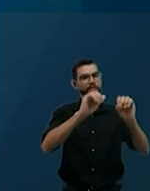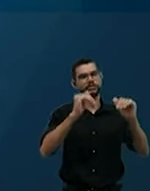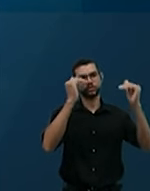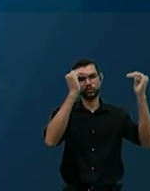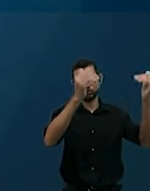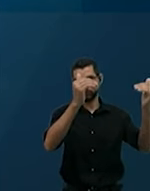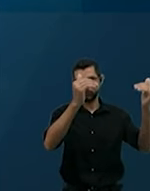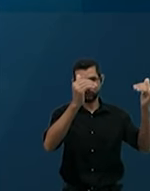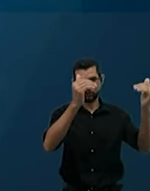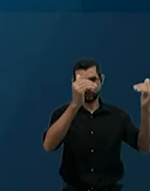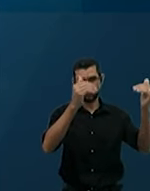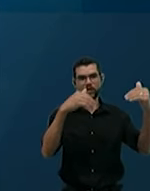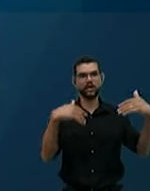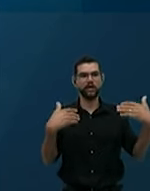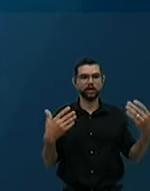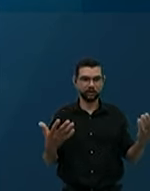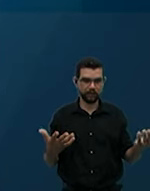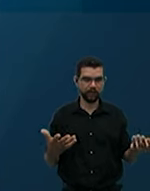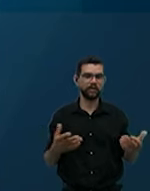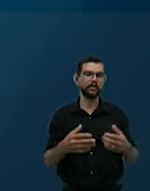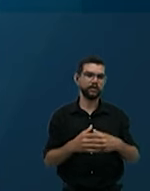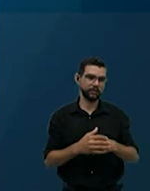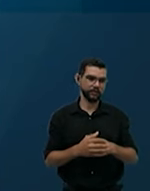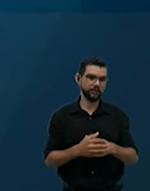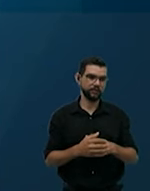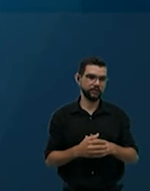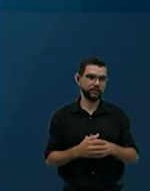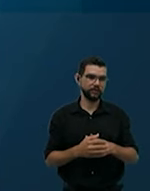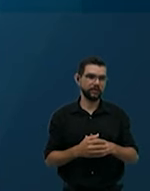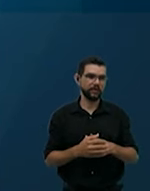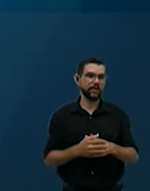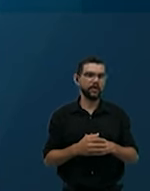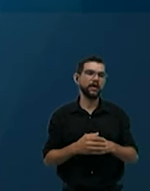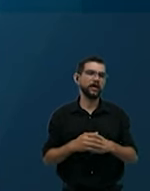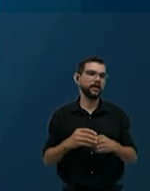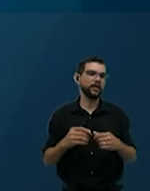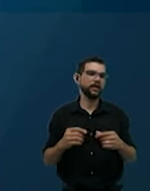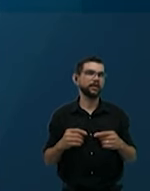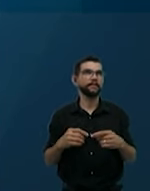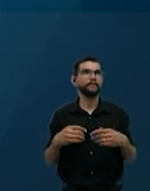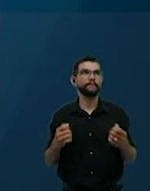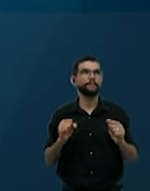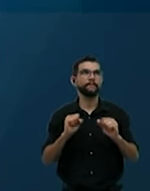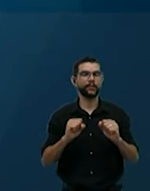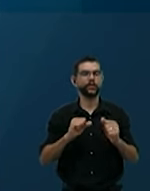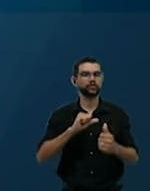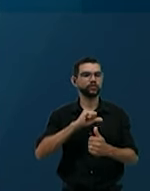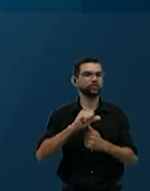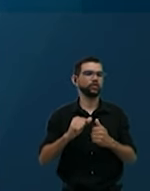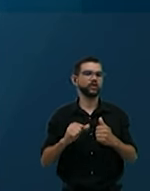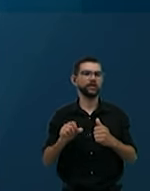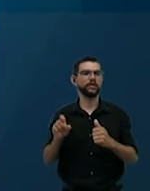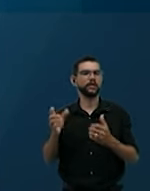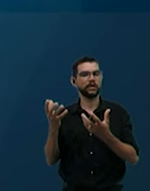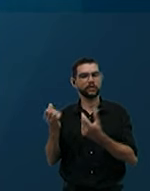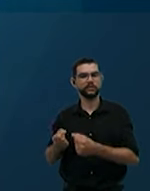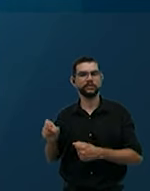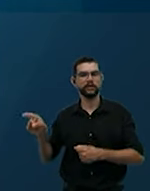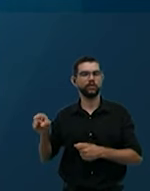aos olhos, como pedido pelo INSS, muitos benefícios previdenciários serão cessados e